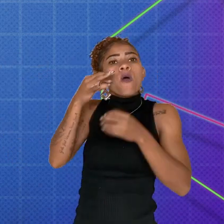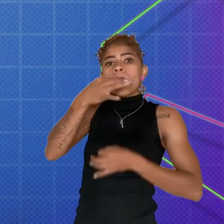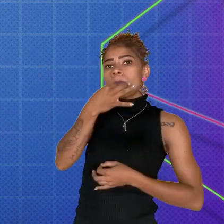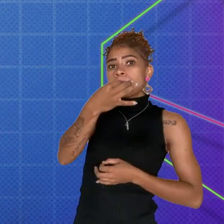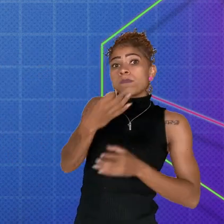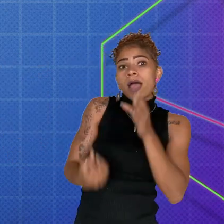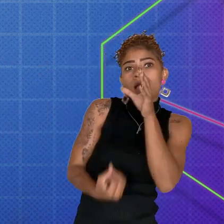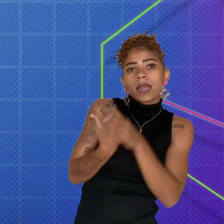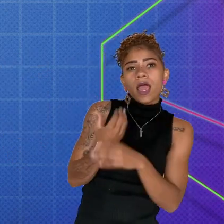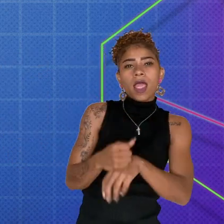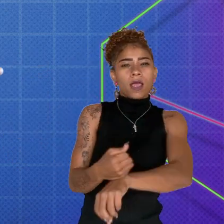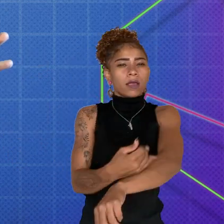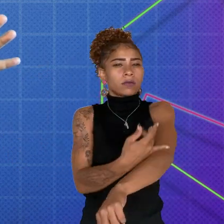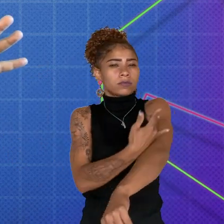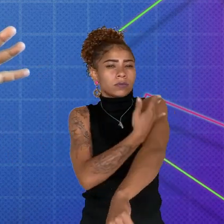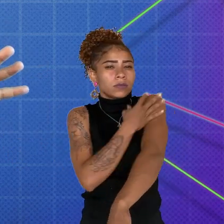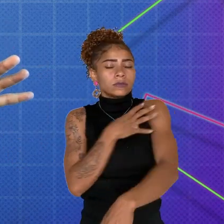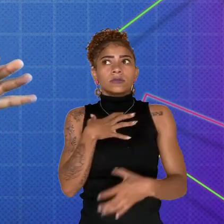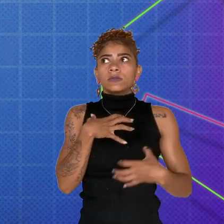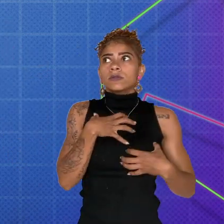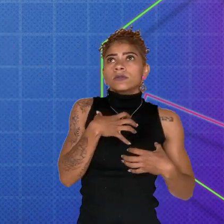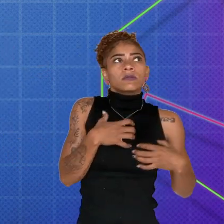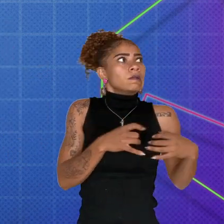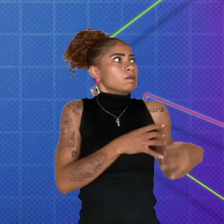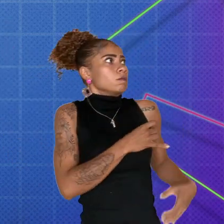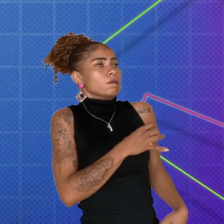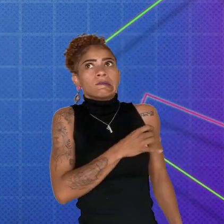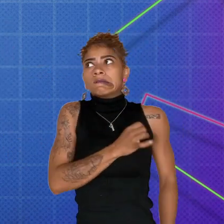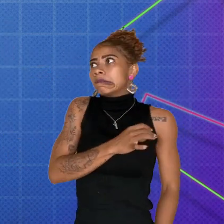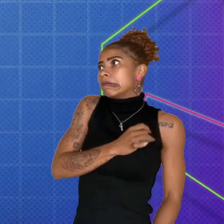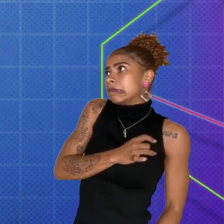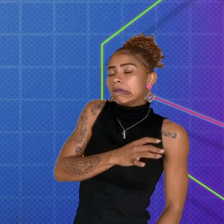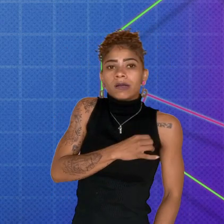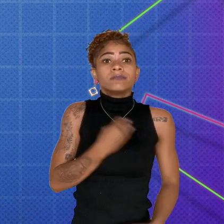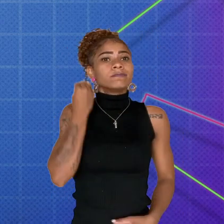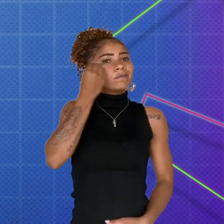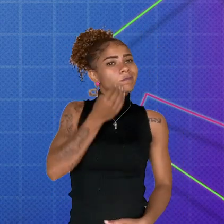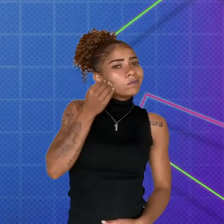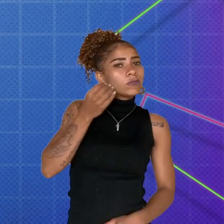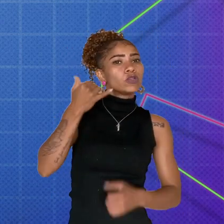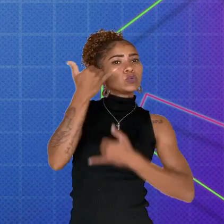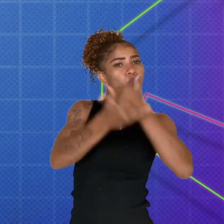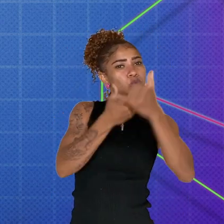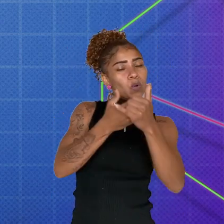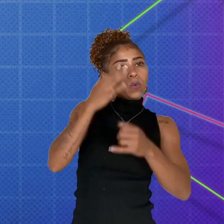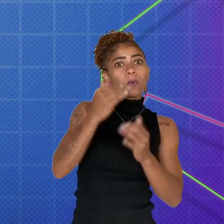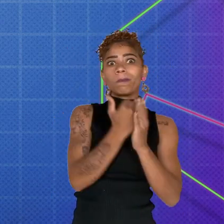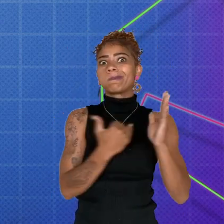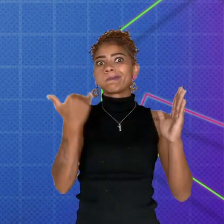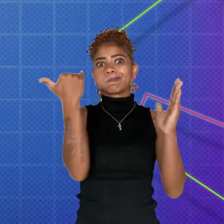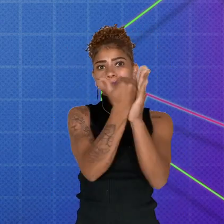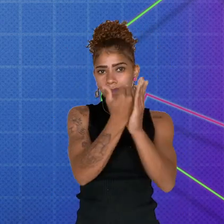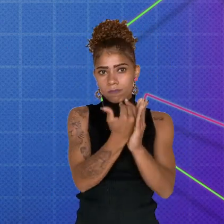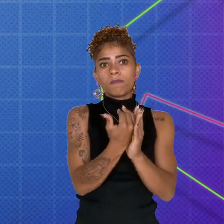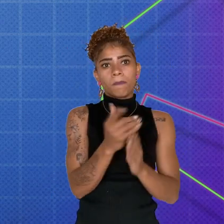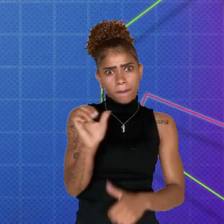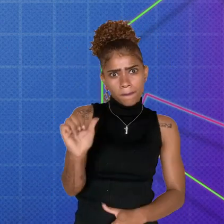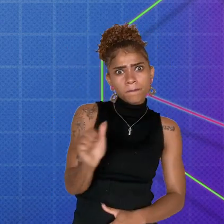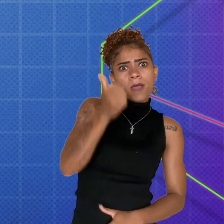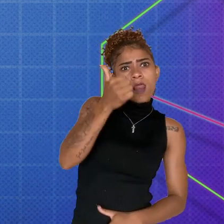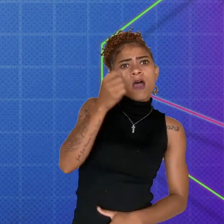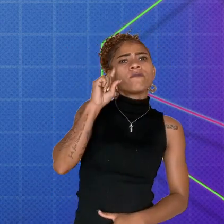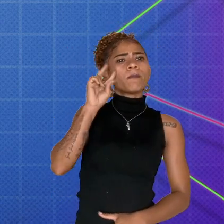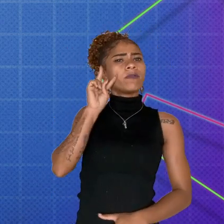pode contribuir para a criação de uma atmosfera tensa e amedrontadora, tornando a experiência de jogo mais intensa.